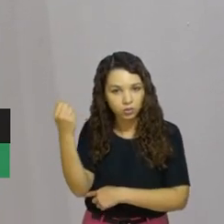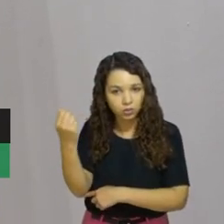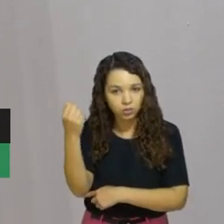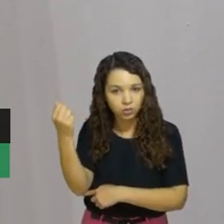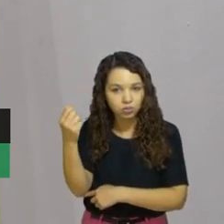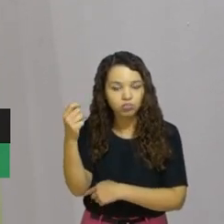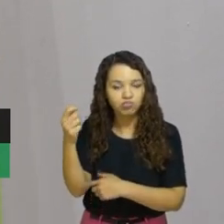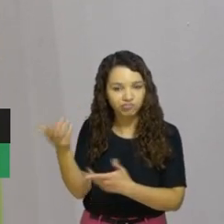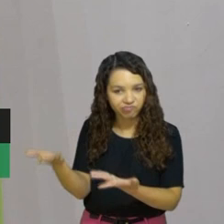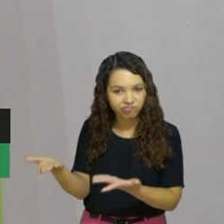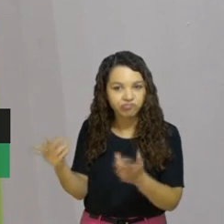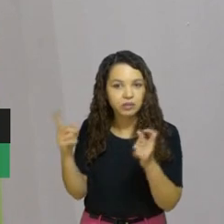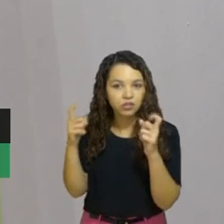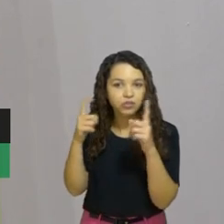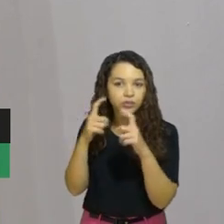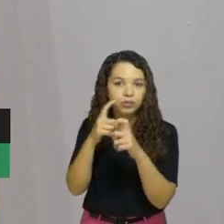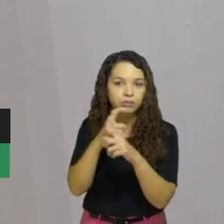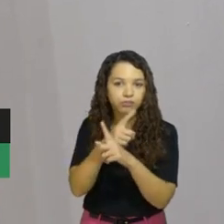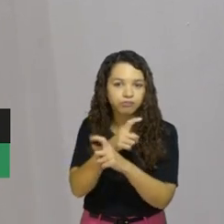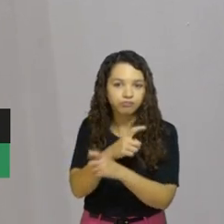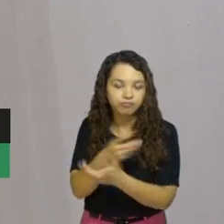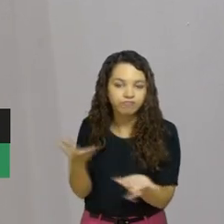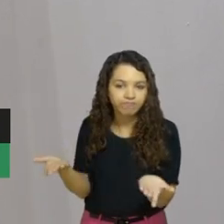vivendo, enfrentando,